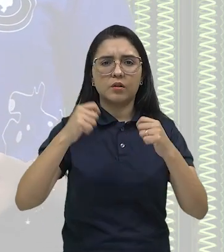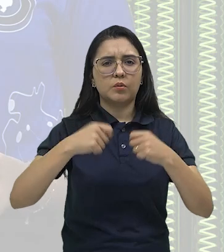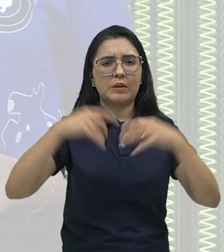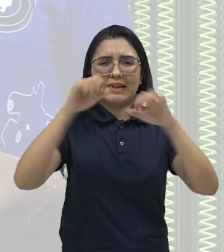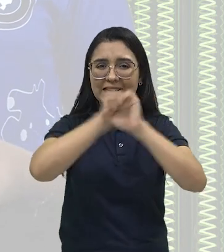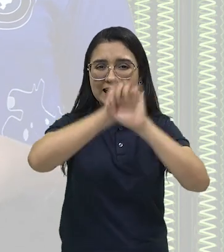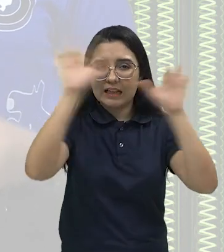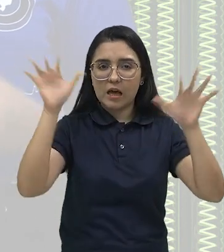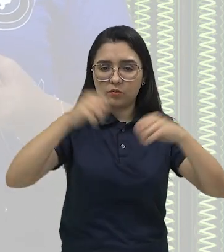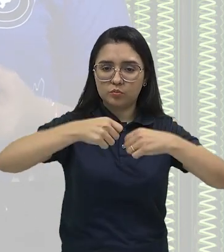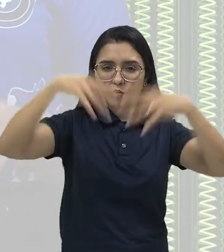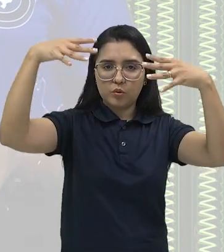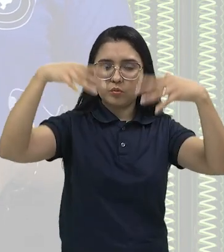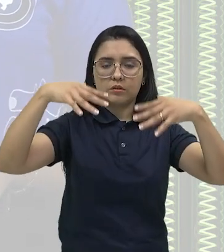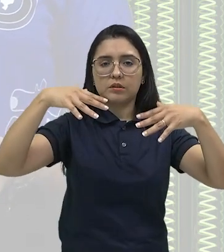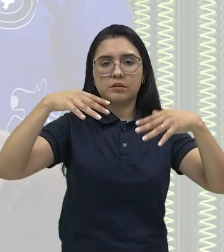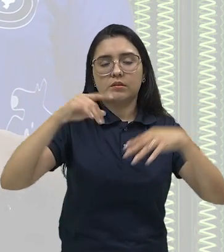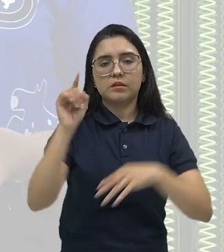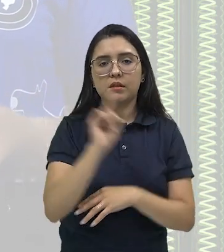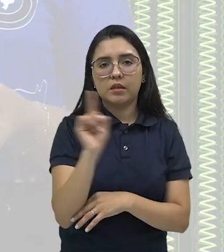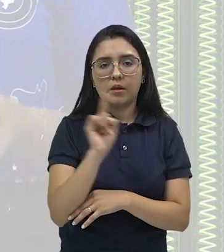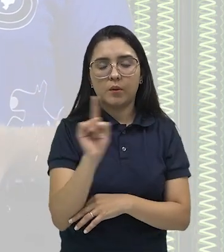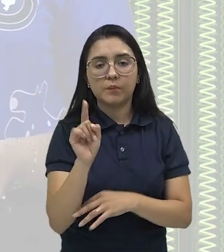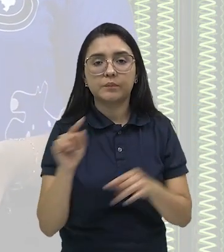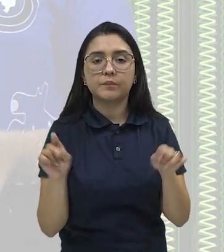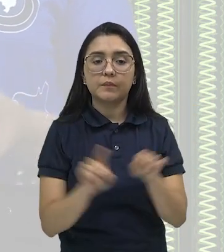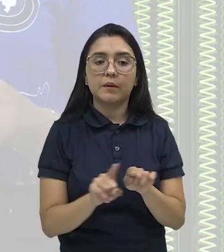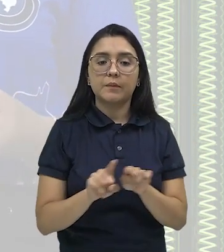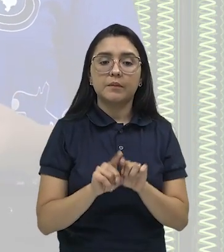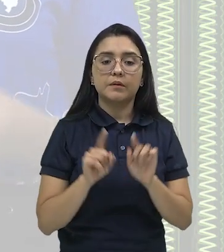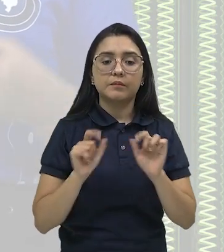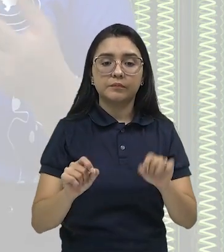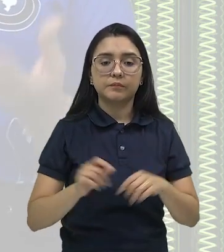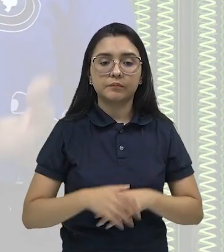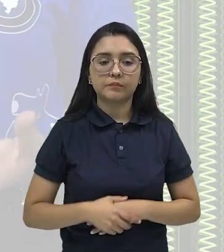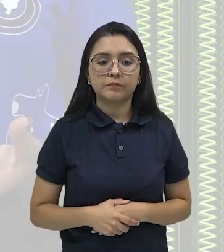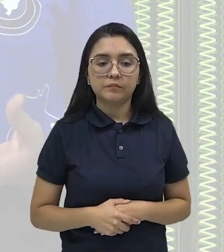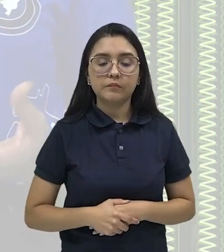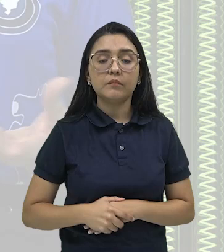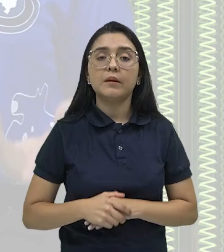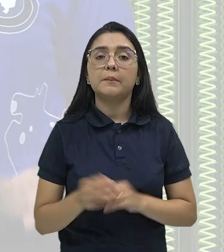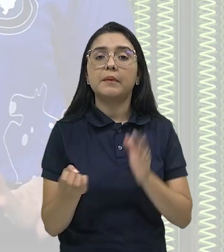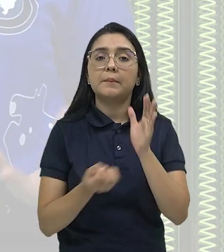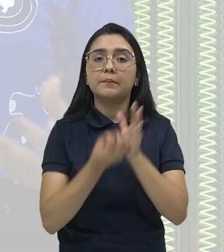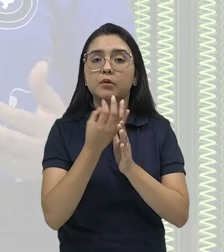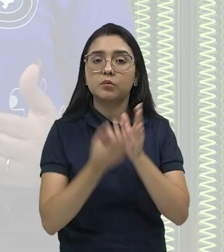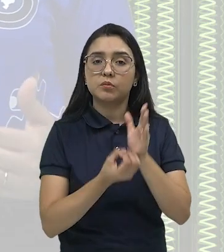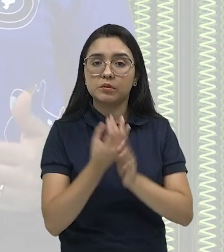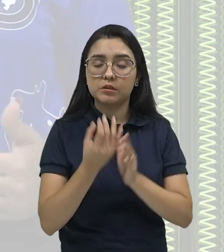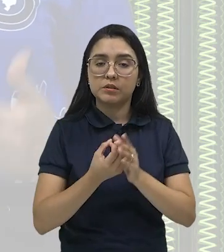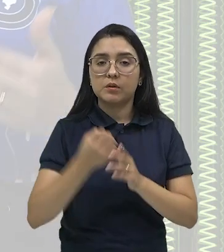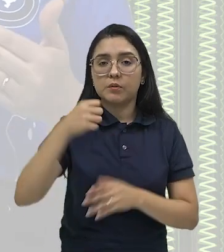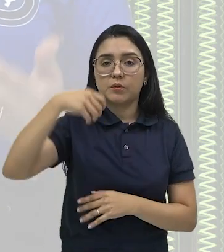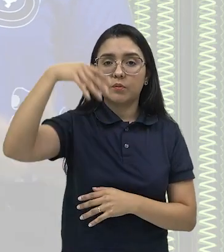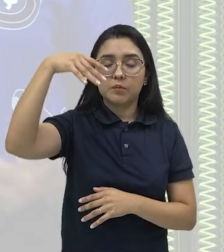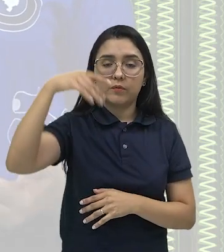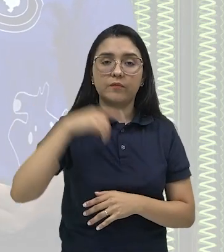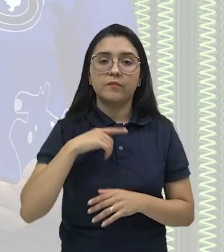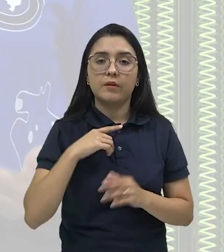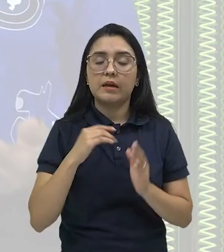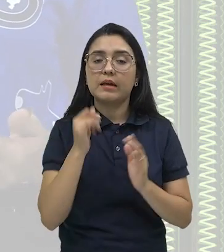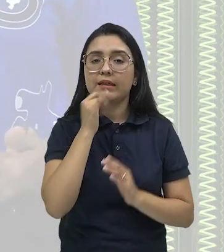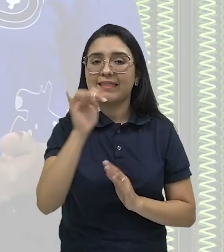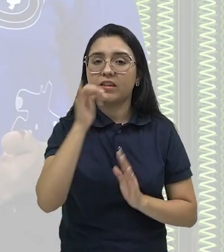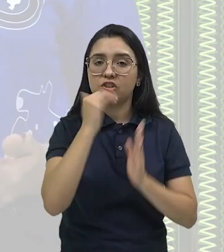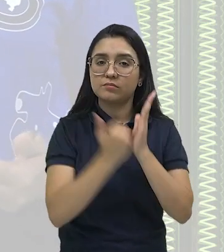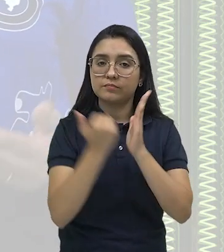bem assim, e ainda por cima elas são mais caras, porque para produzir essa iluminação, ela vai consumir um pouco